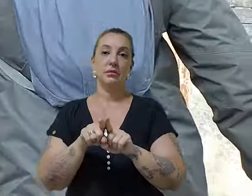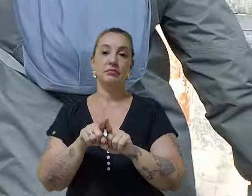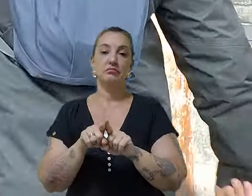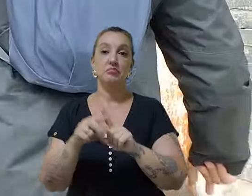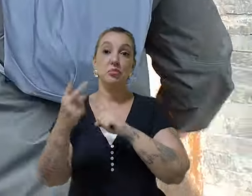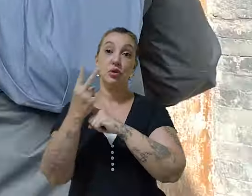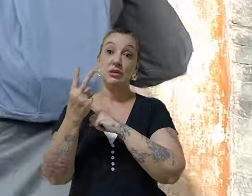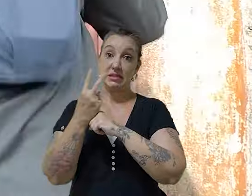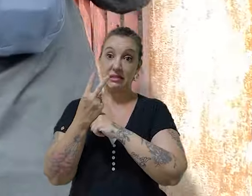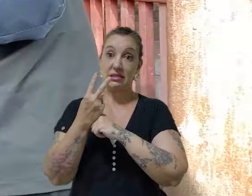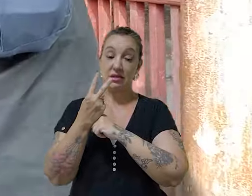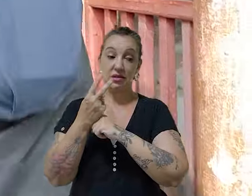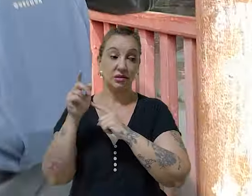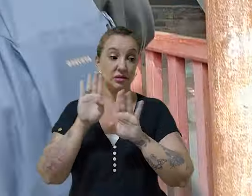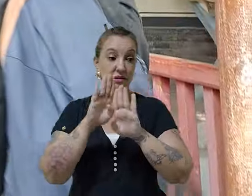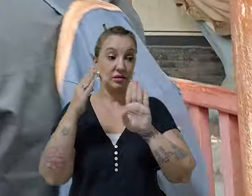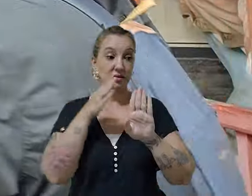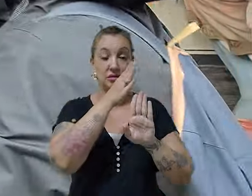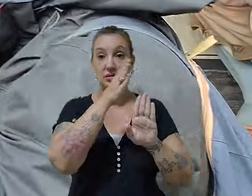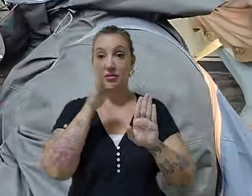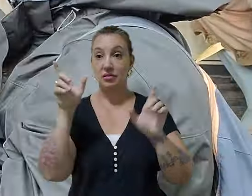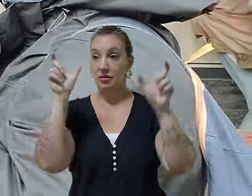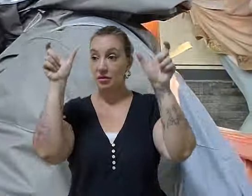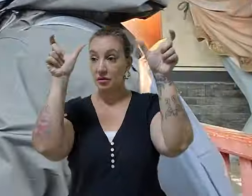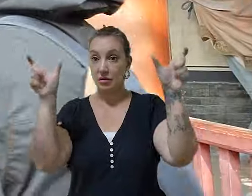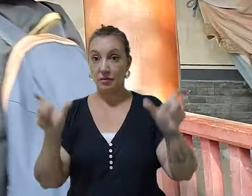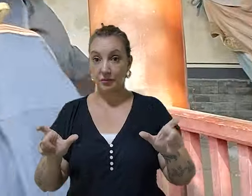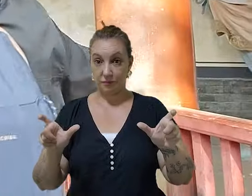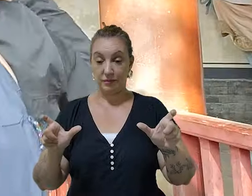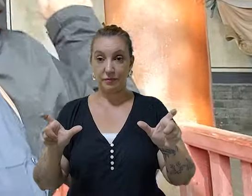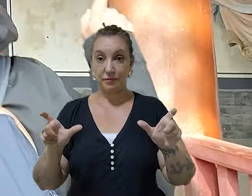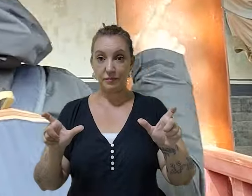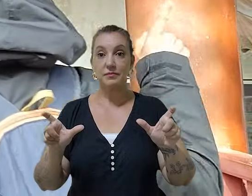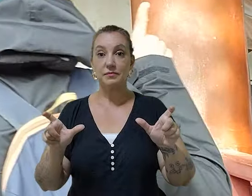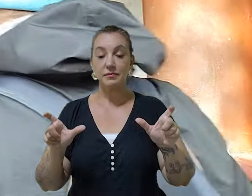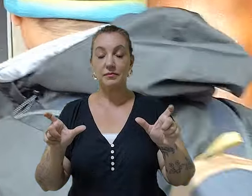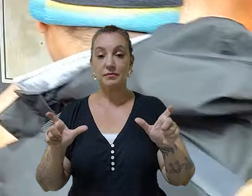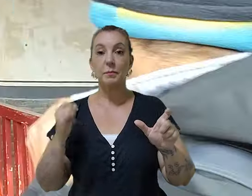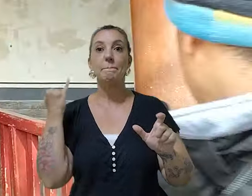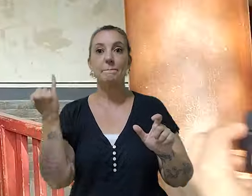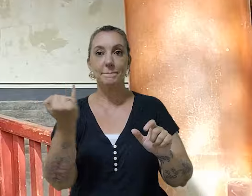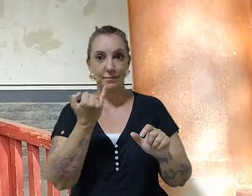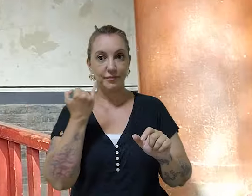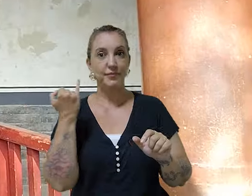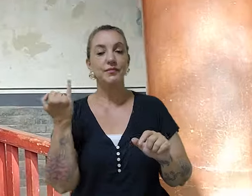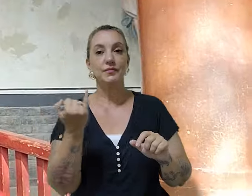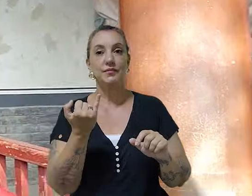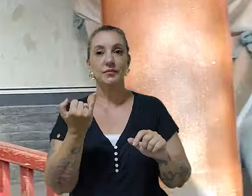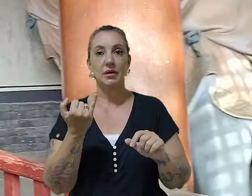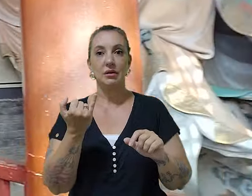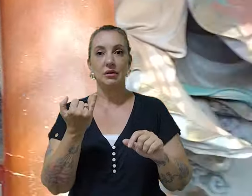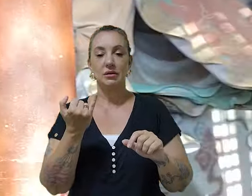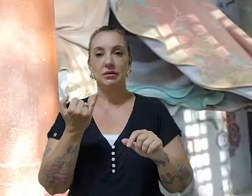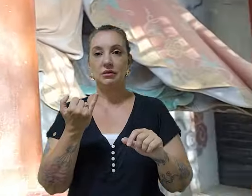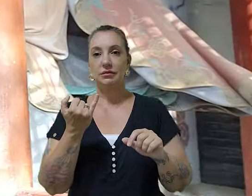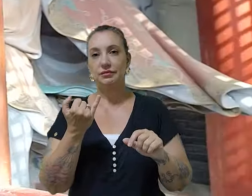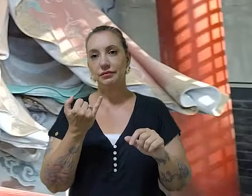proteção. E nesse portal a gente tem essas duas figuras aqui, ó. Importantes